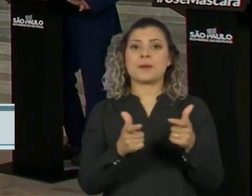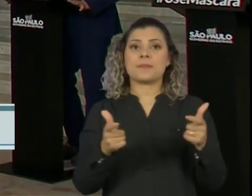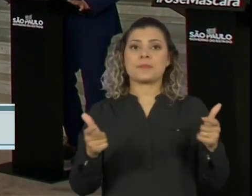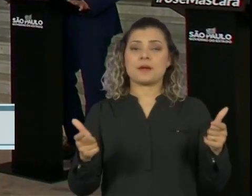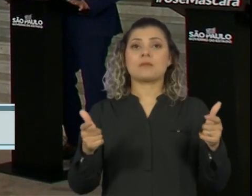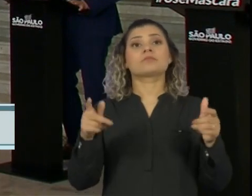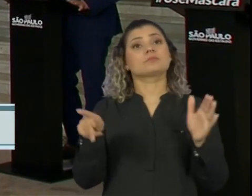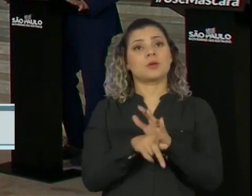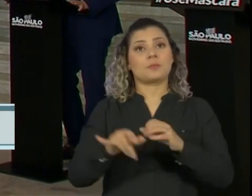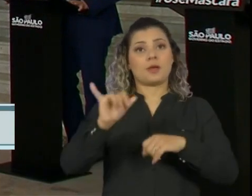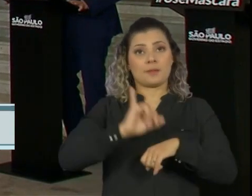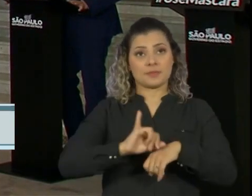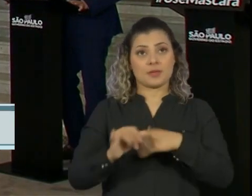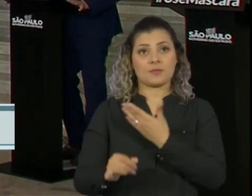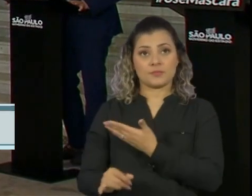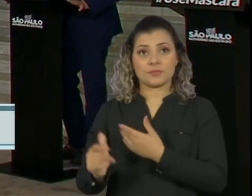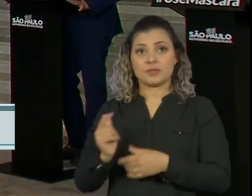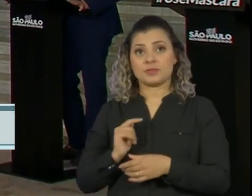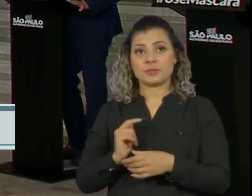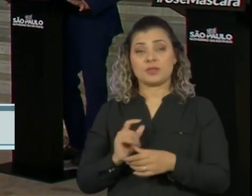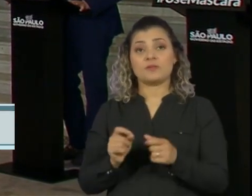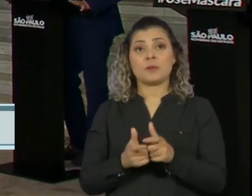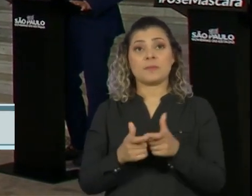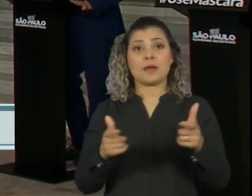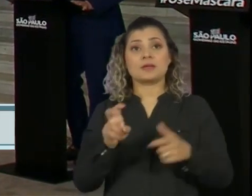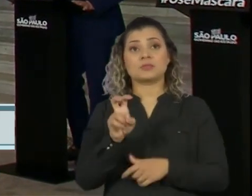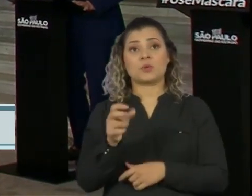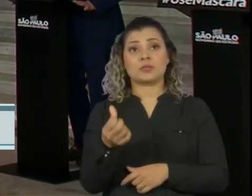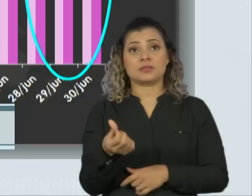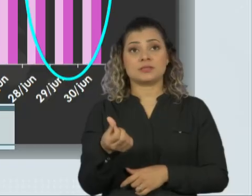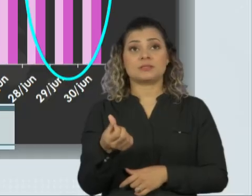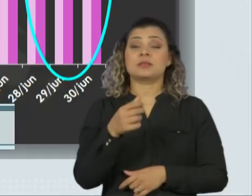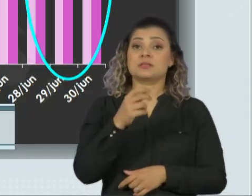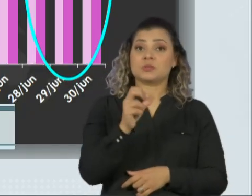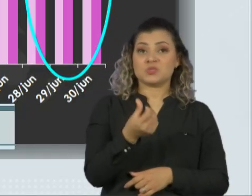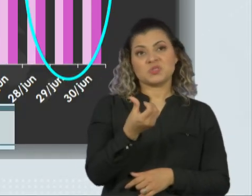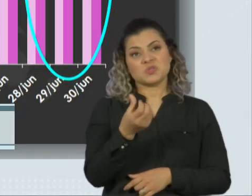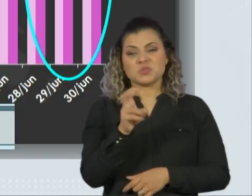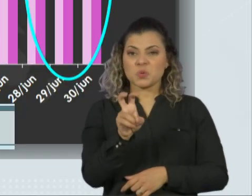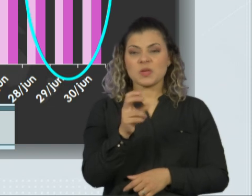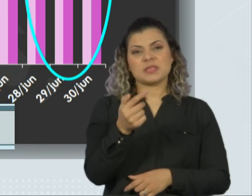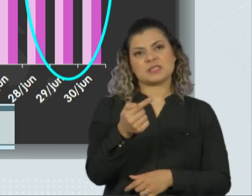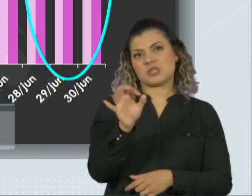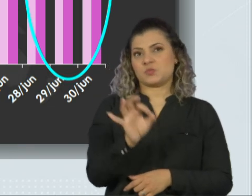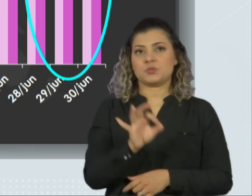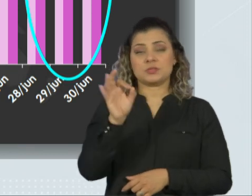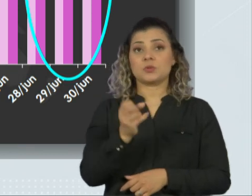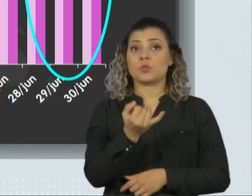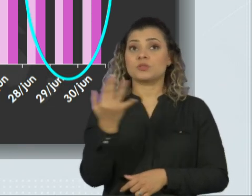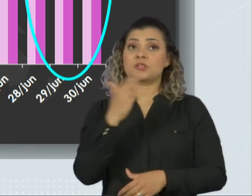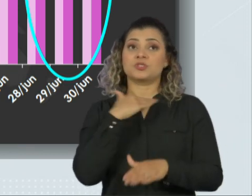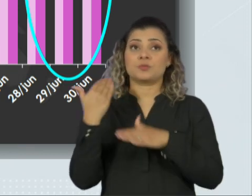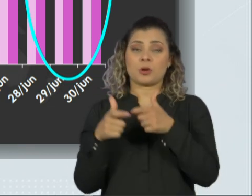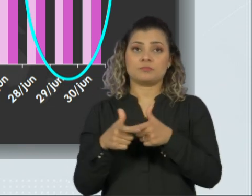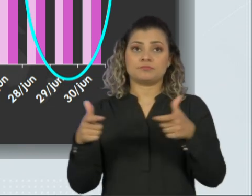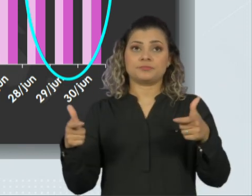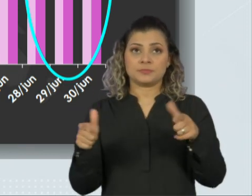confirmados na capital, e nós tivemos um acréscimo de 57% no número de óbitos na